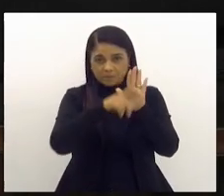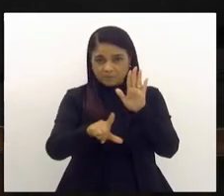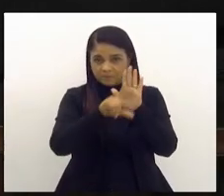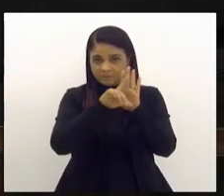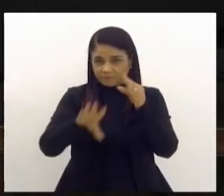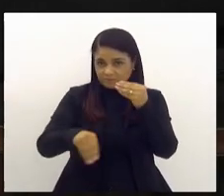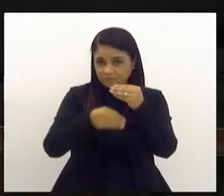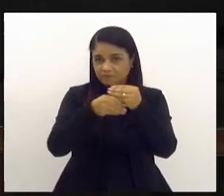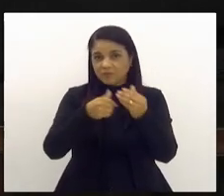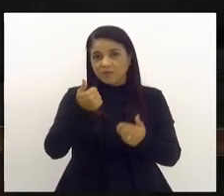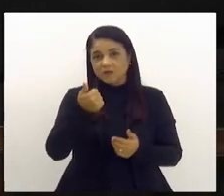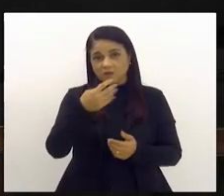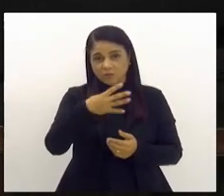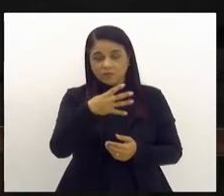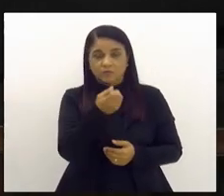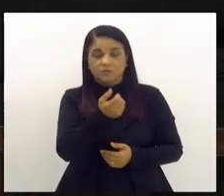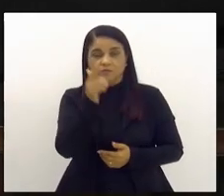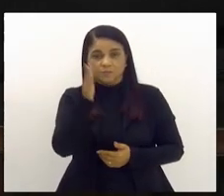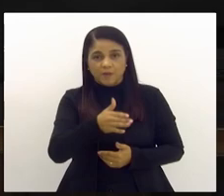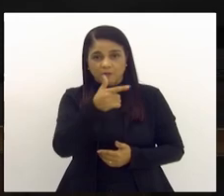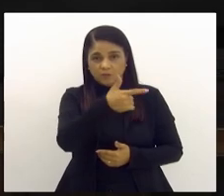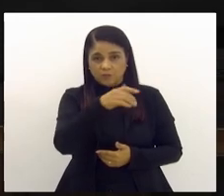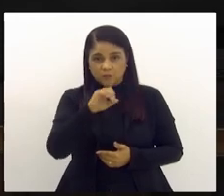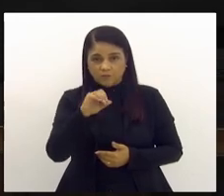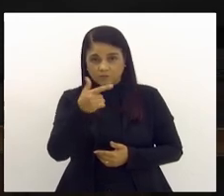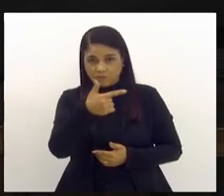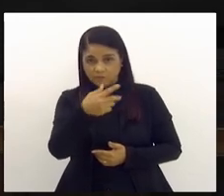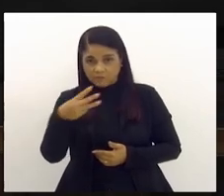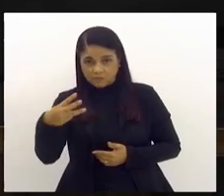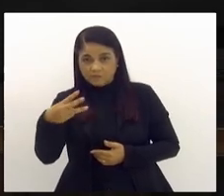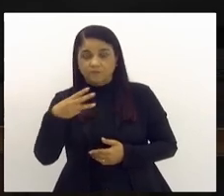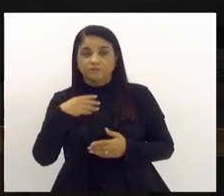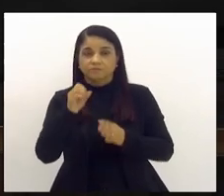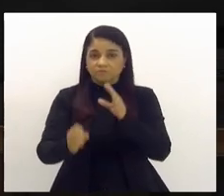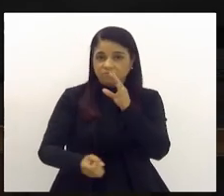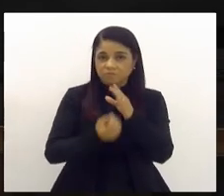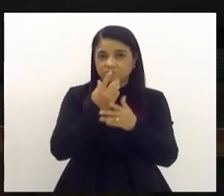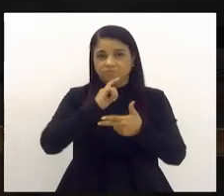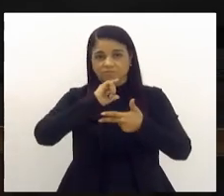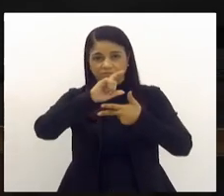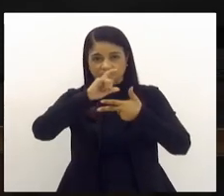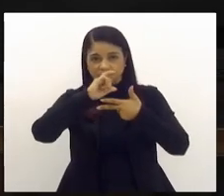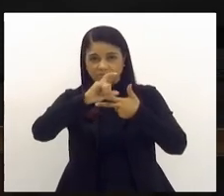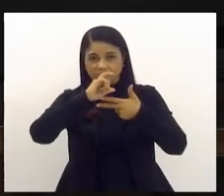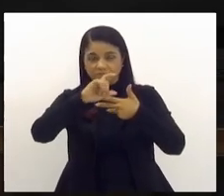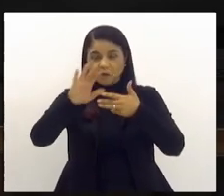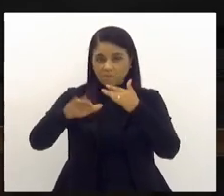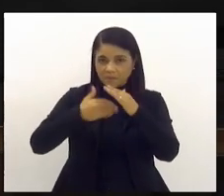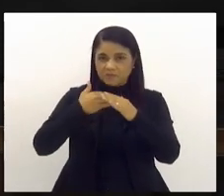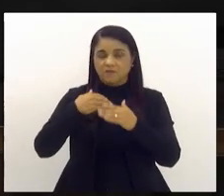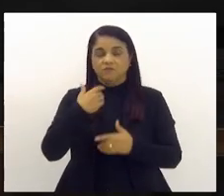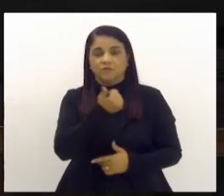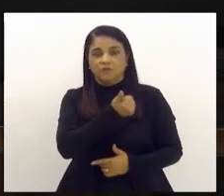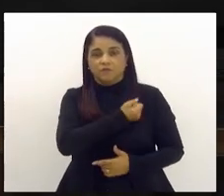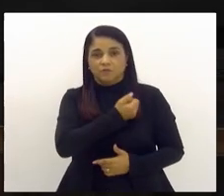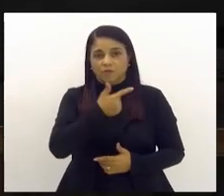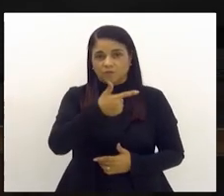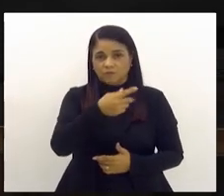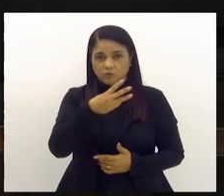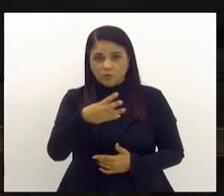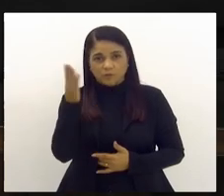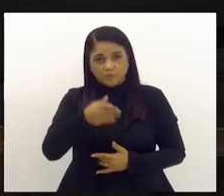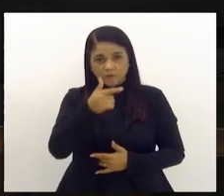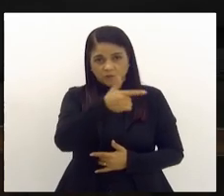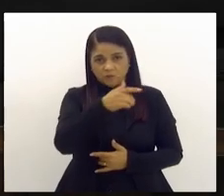número 14 de 2023, de autoria do Poder Executivo, mensagem número 24 de